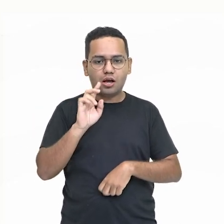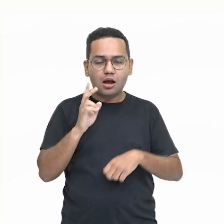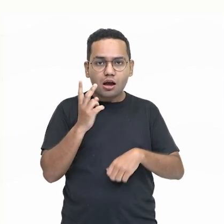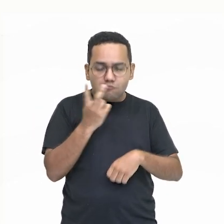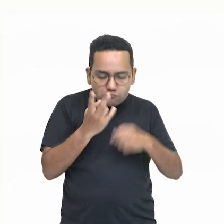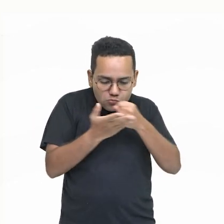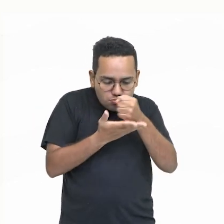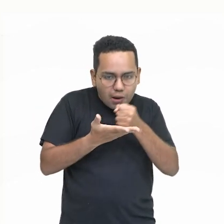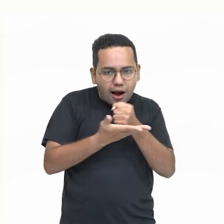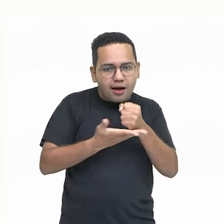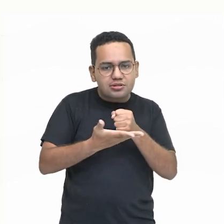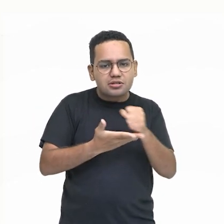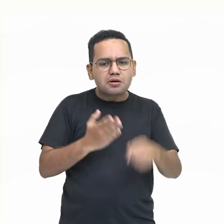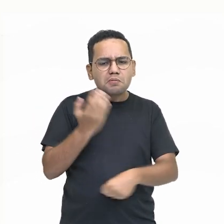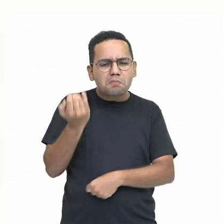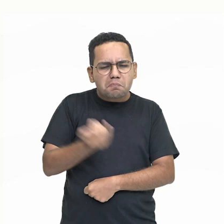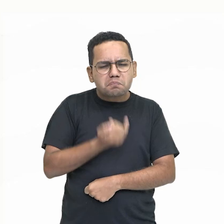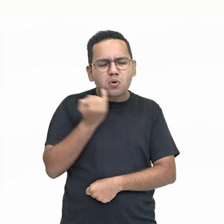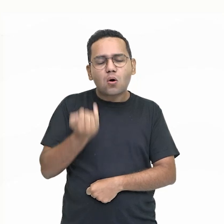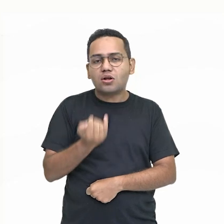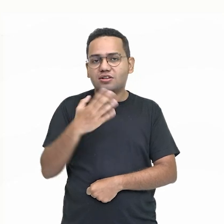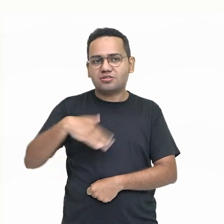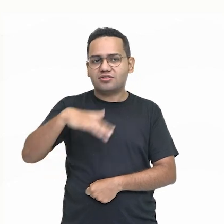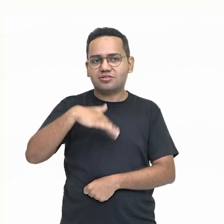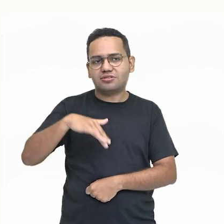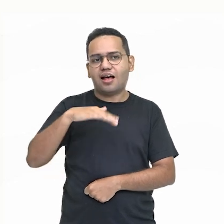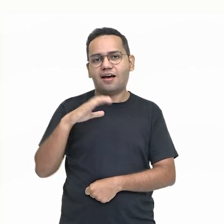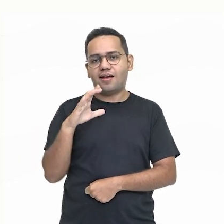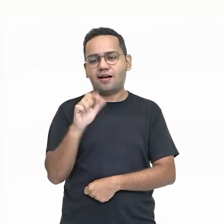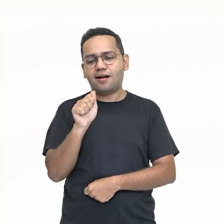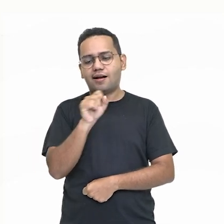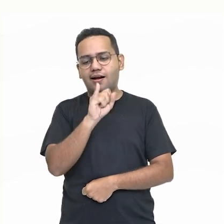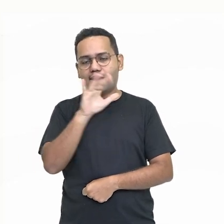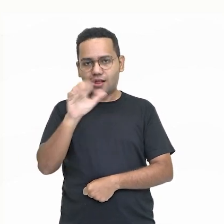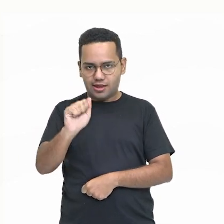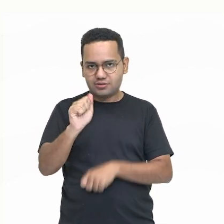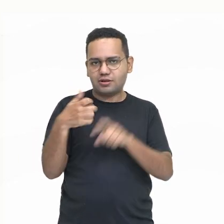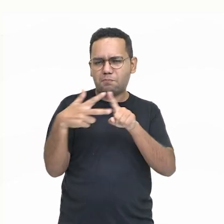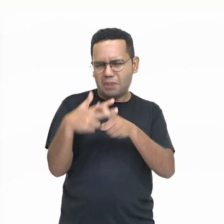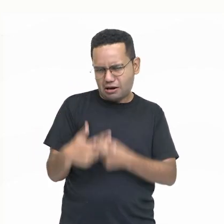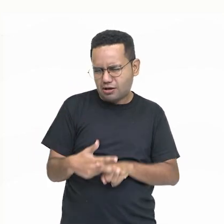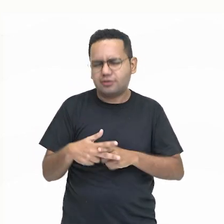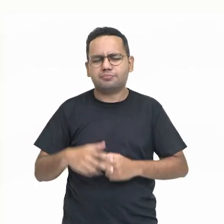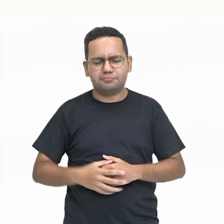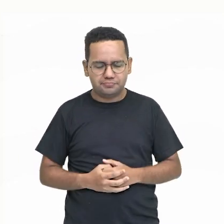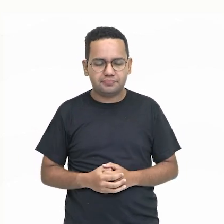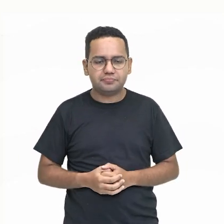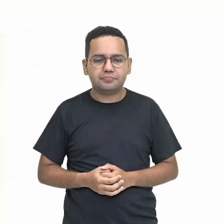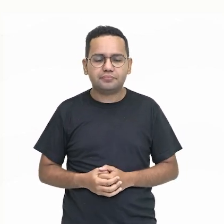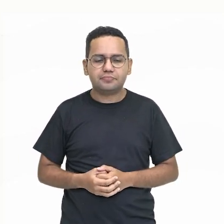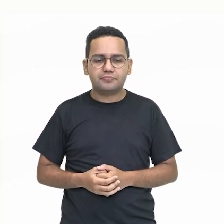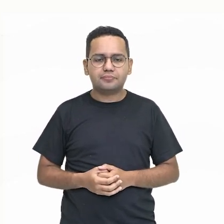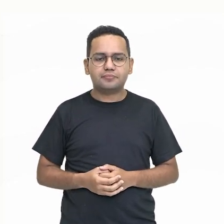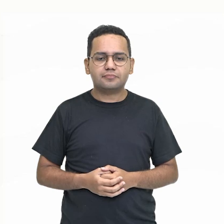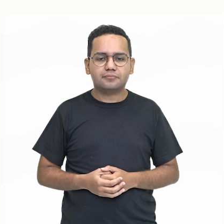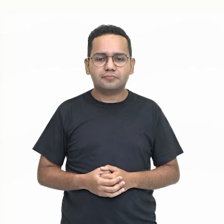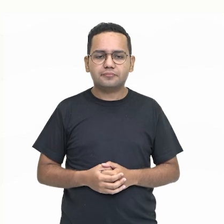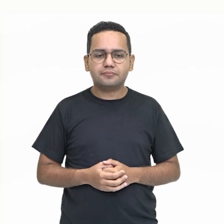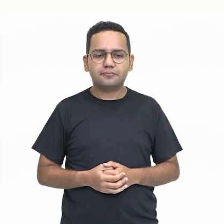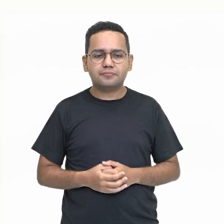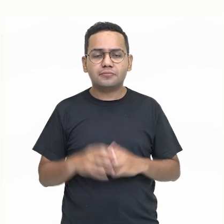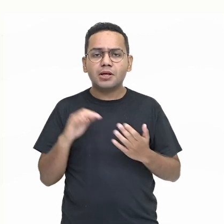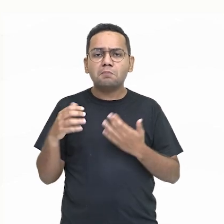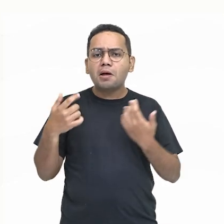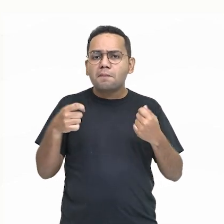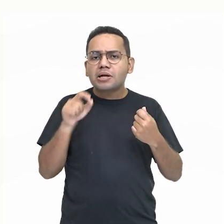mecânica clássica. Quando se fala das aplicações das leis de Newton, nós vamos ver aqui algumas